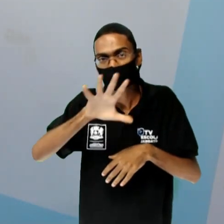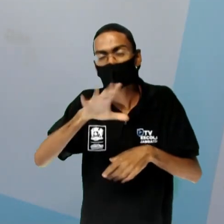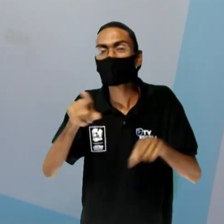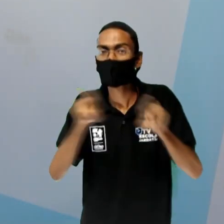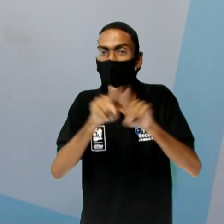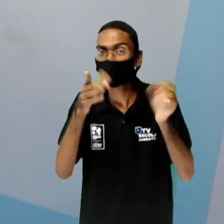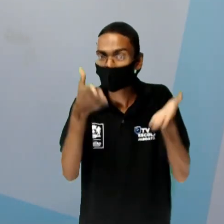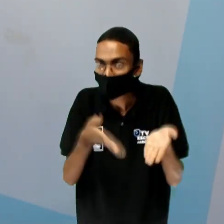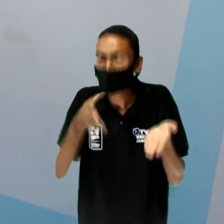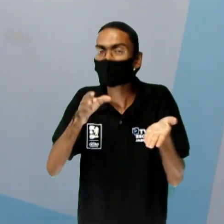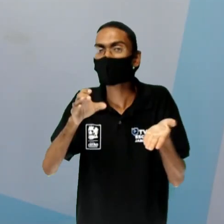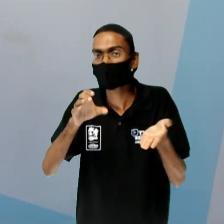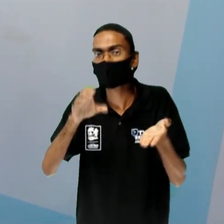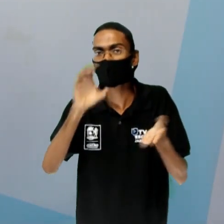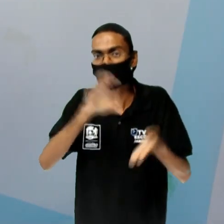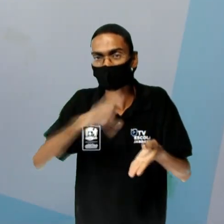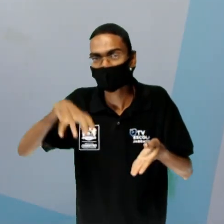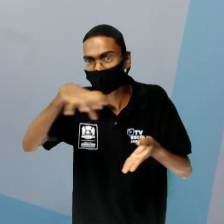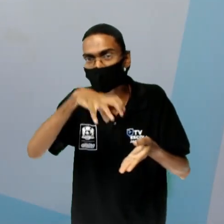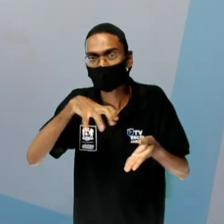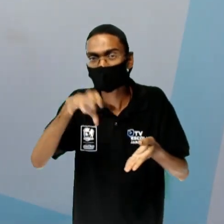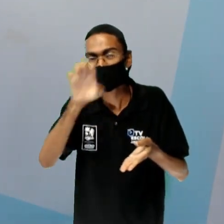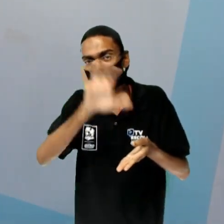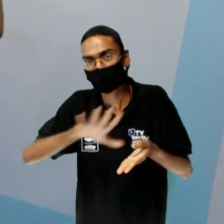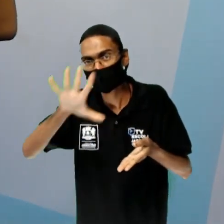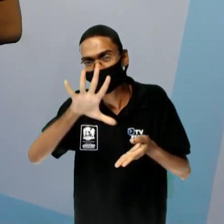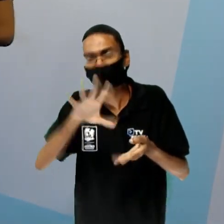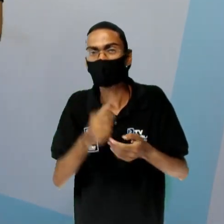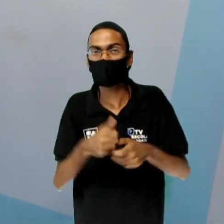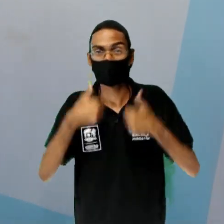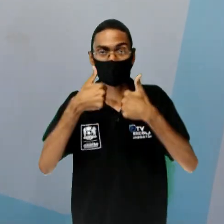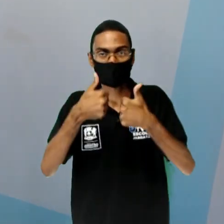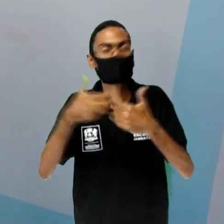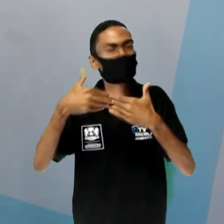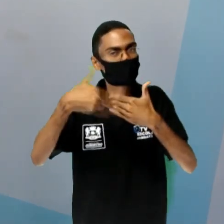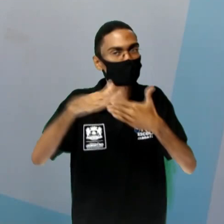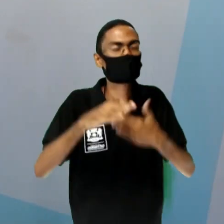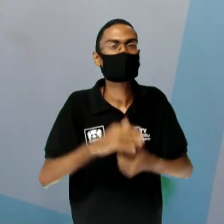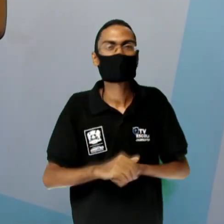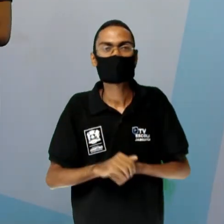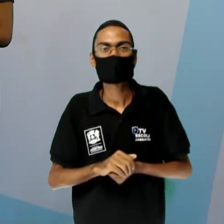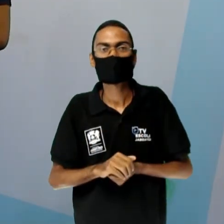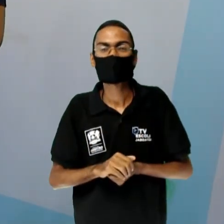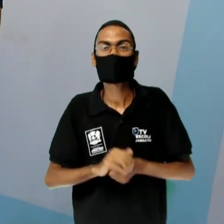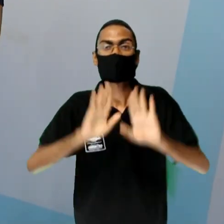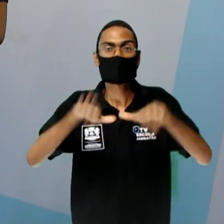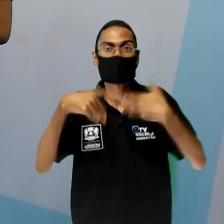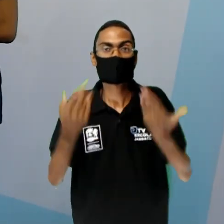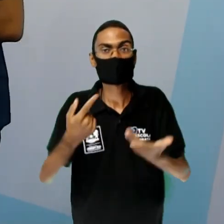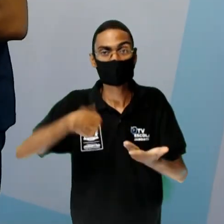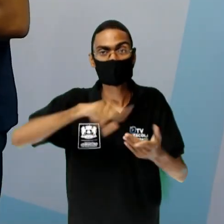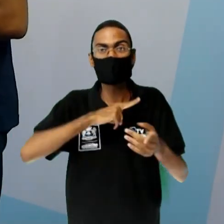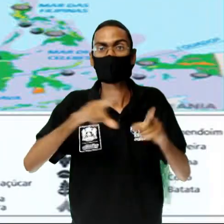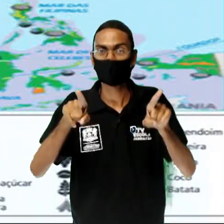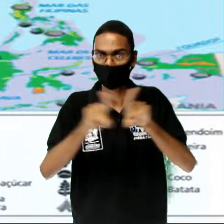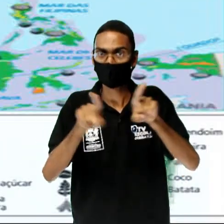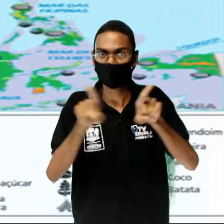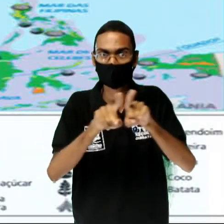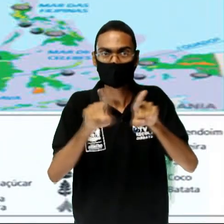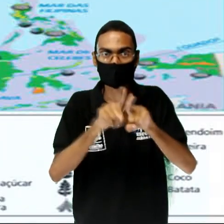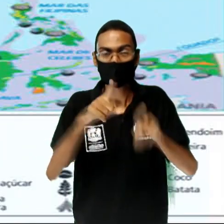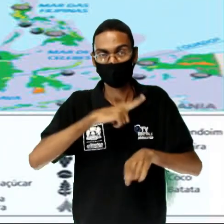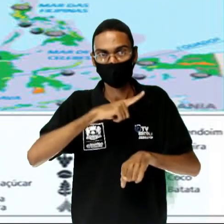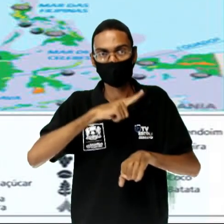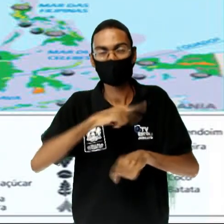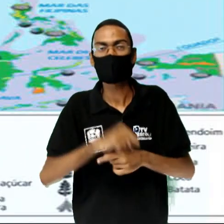europeu. Tá massa? Simbora, vamos para frente. Então, a gente tem aqui